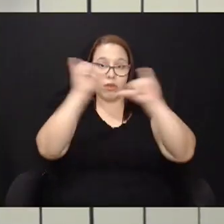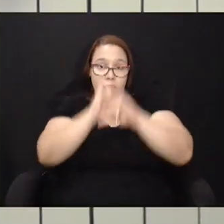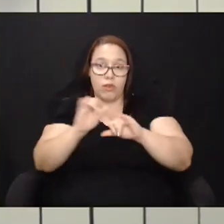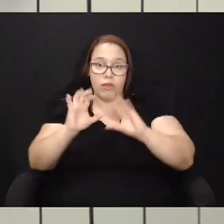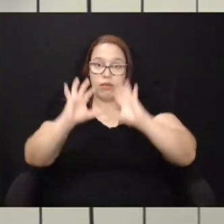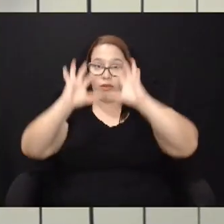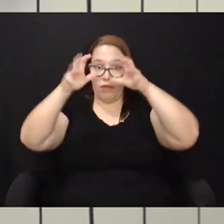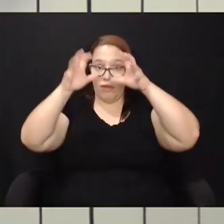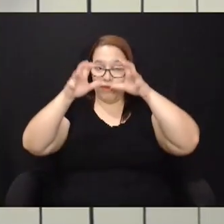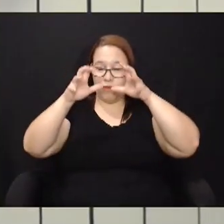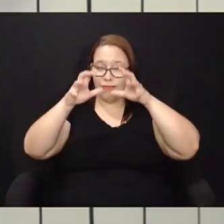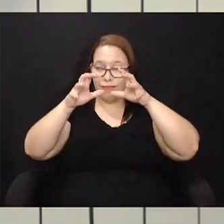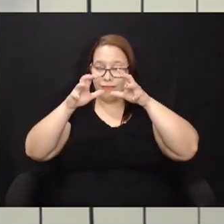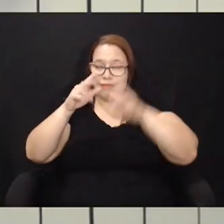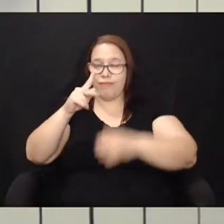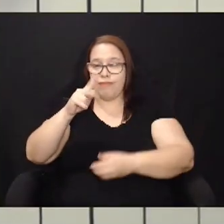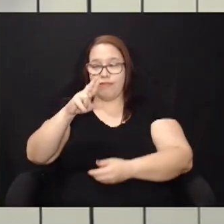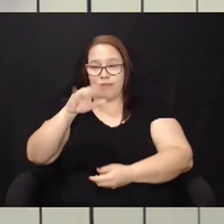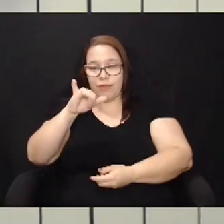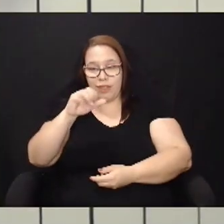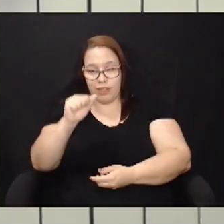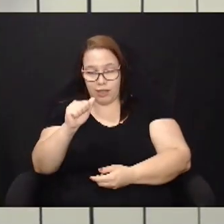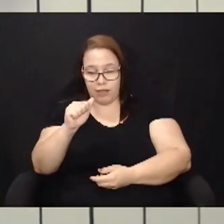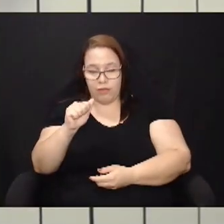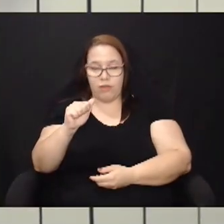de Minas Gerais diante do Renata aqui de